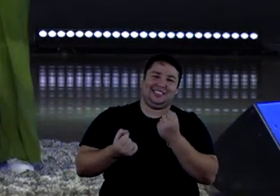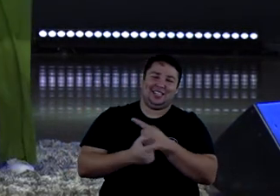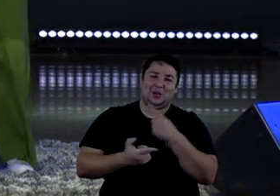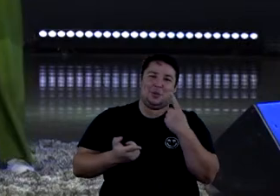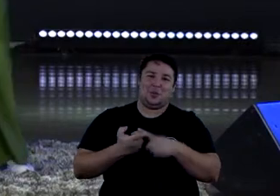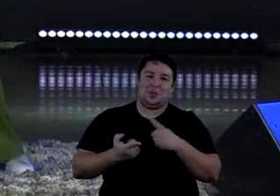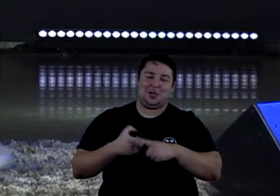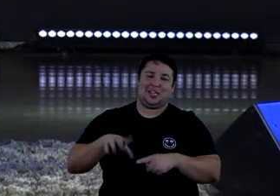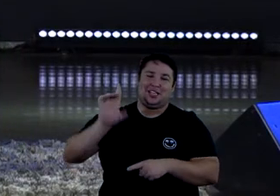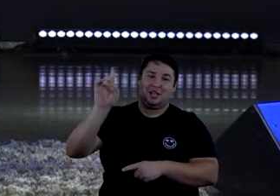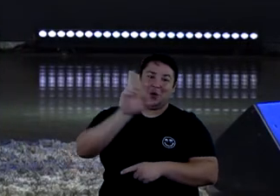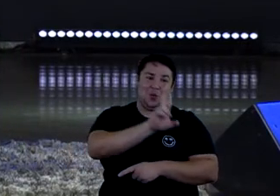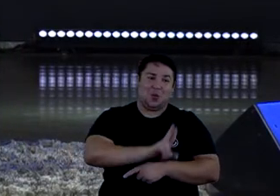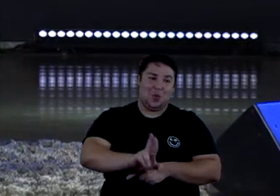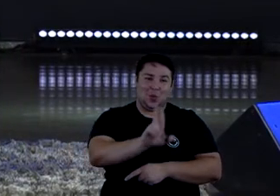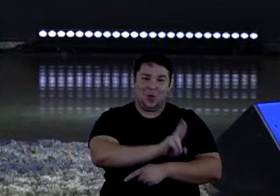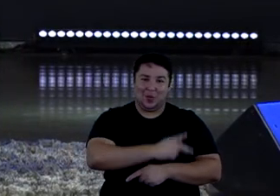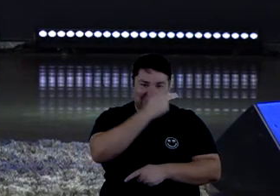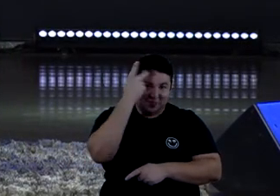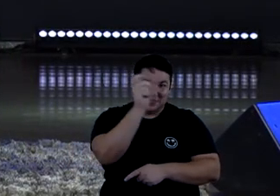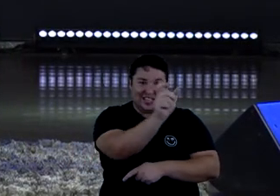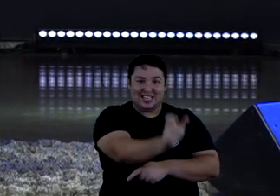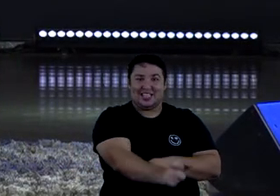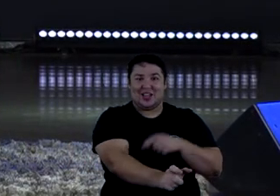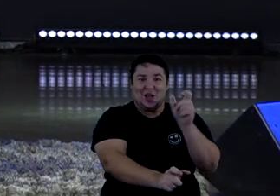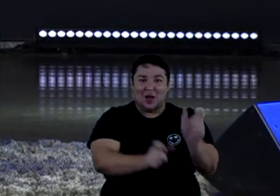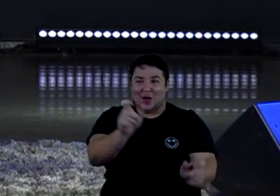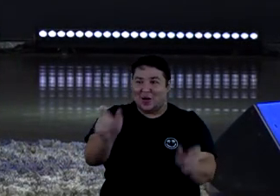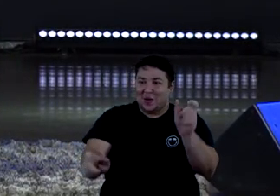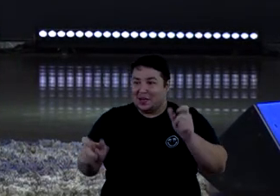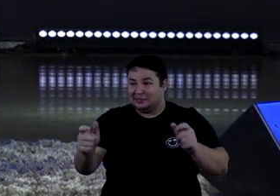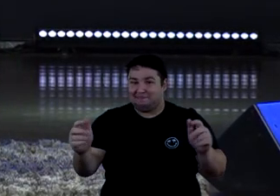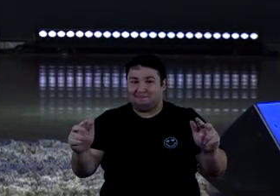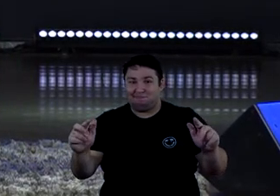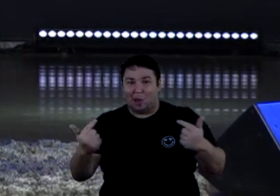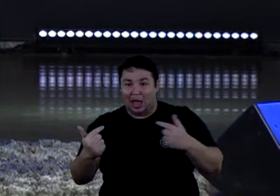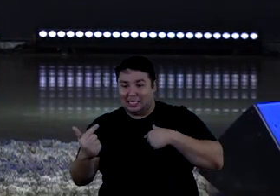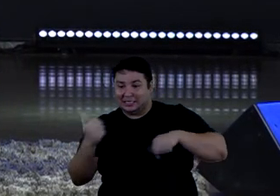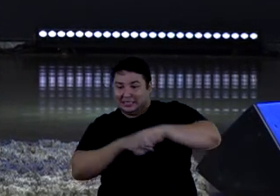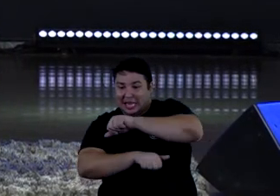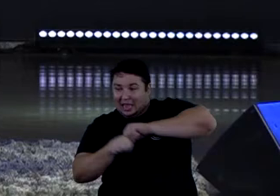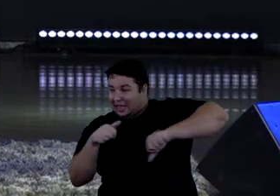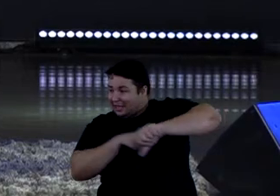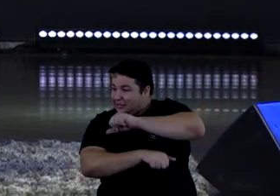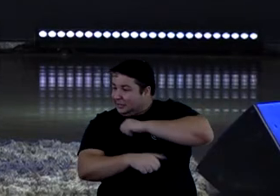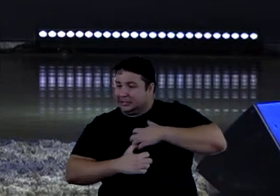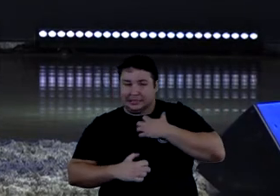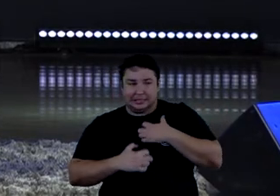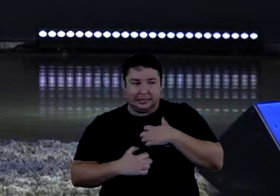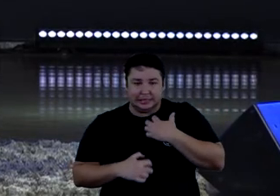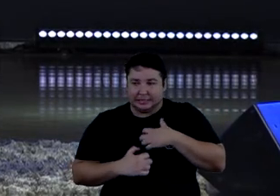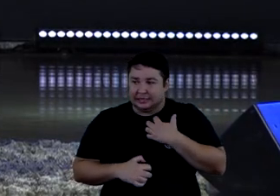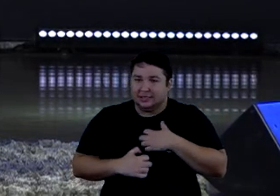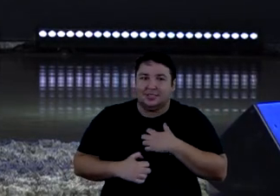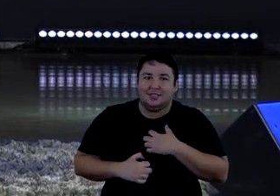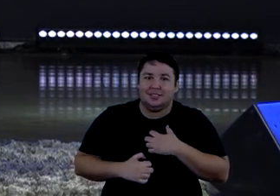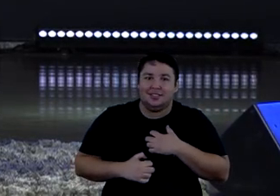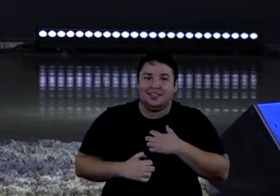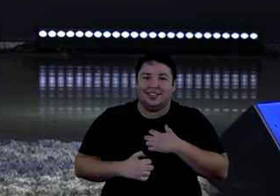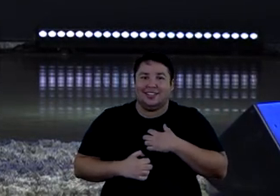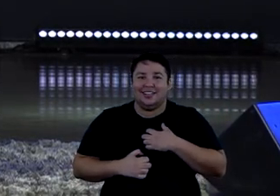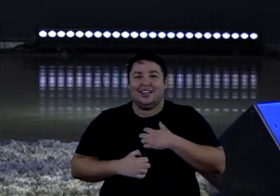Porque Deus usa para nos transformar as pessoas que nos irritam.